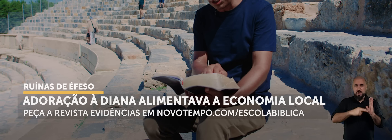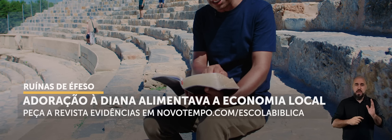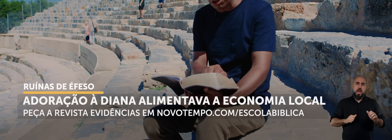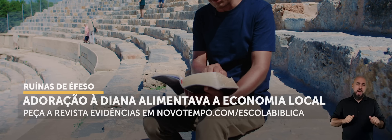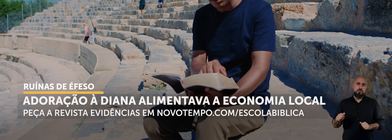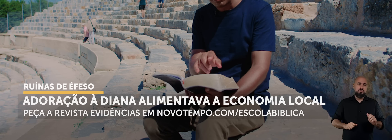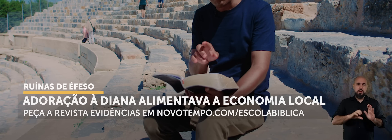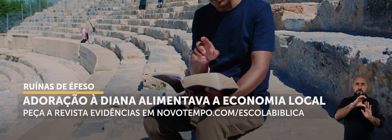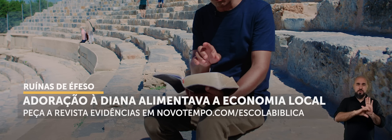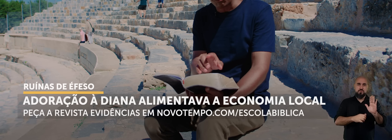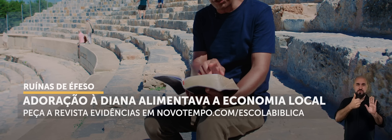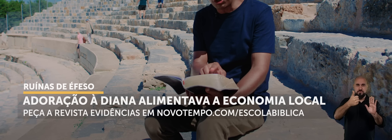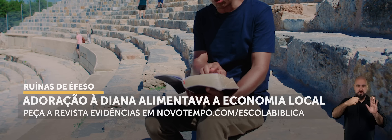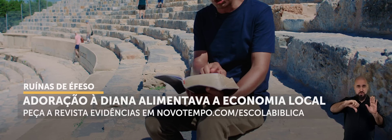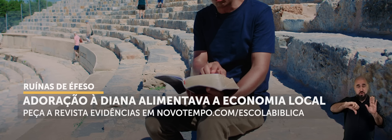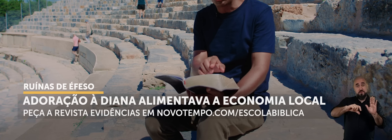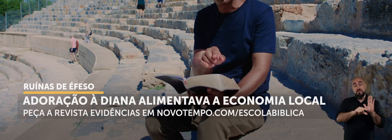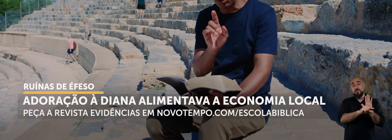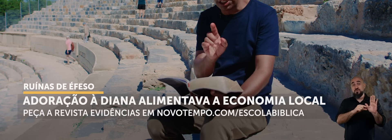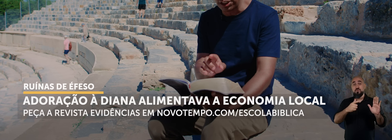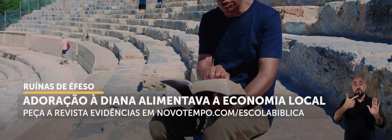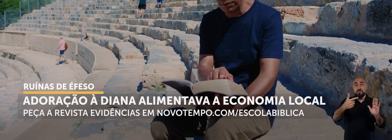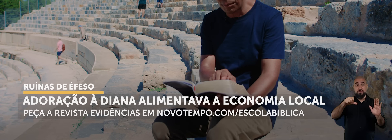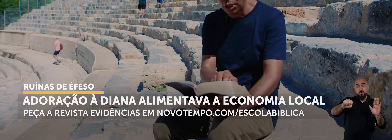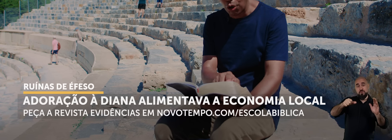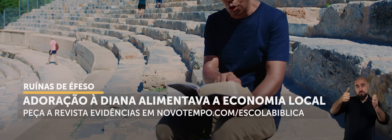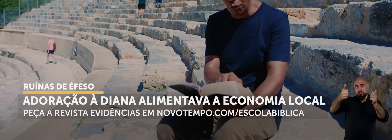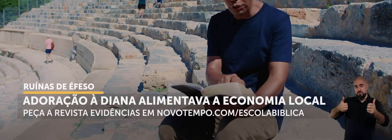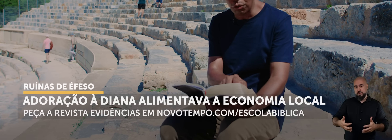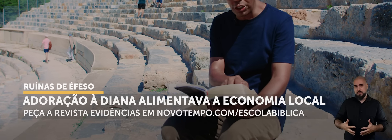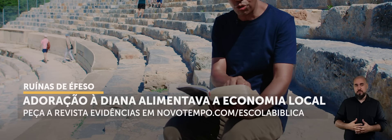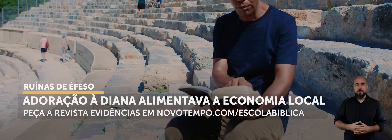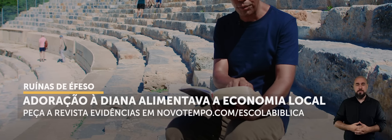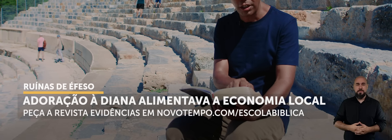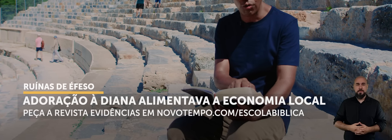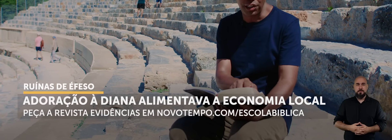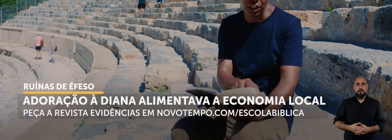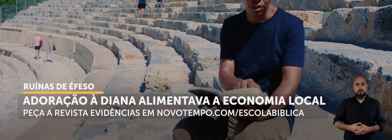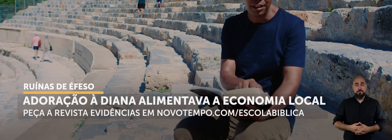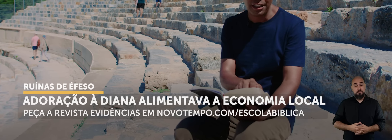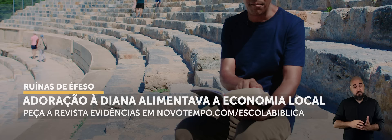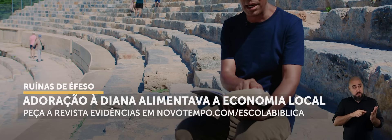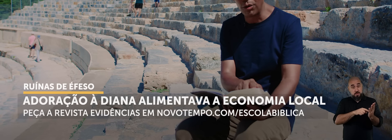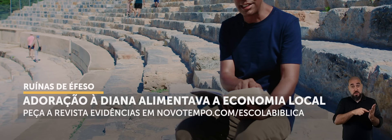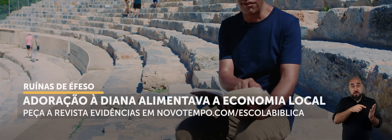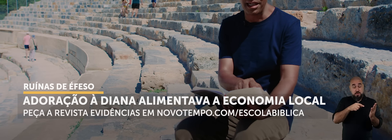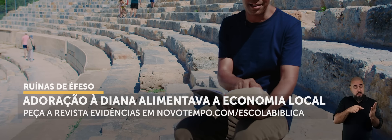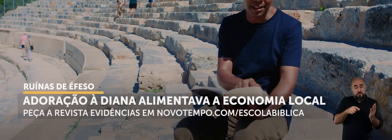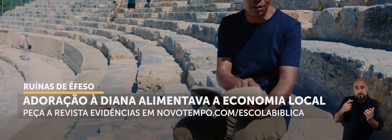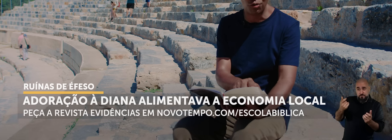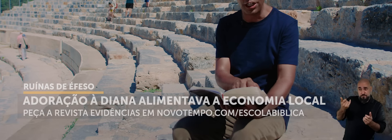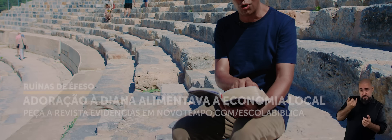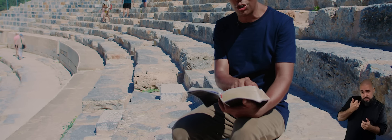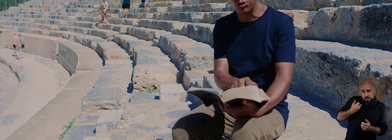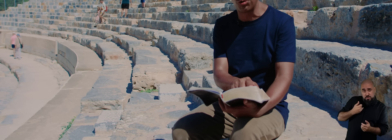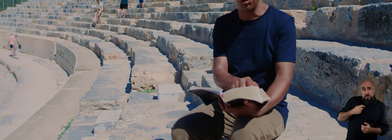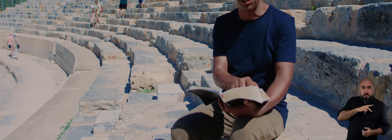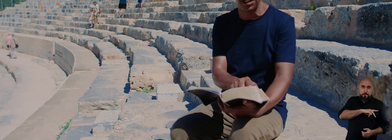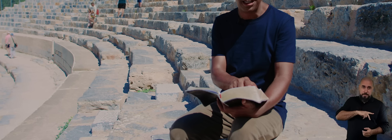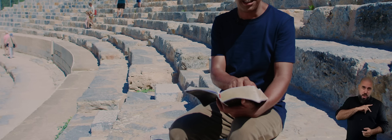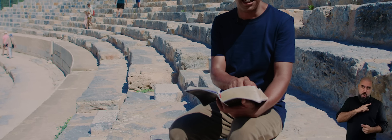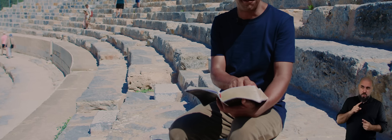capítulo 19, versículo 28 diz o seguinte: ouvindo isto, ou seja, que Paulo estava ameaçando o